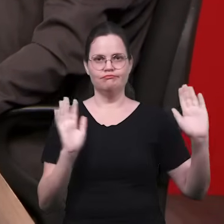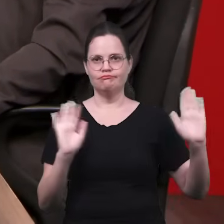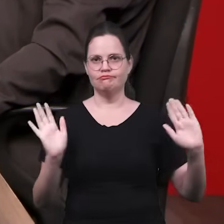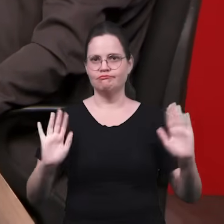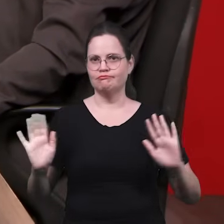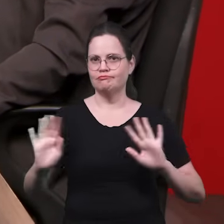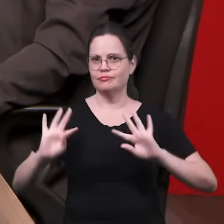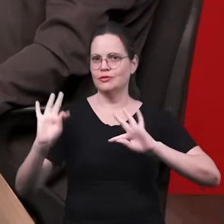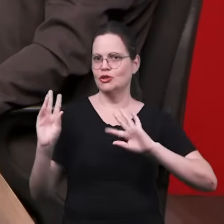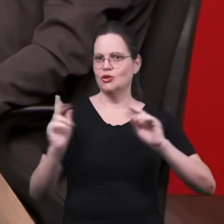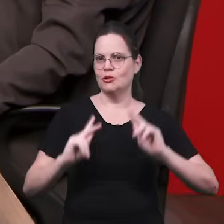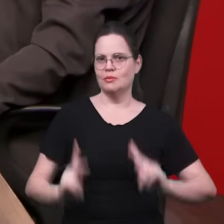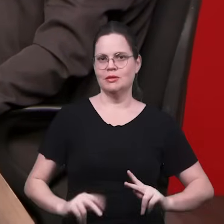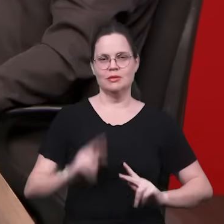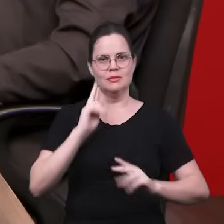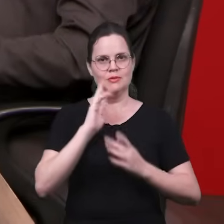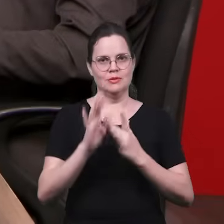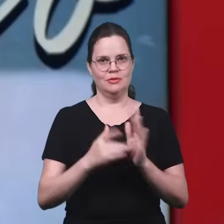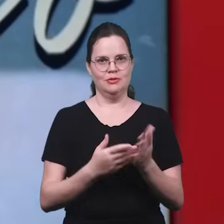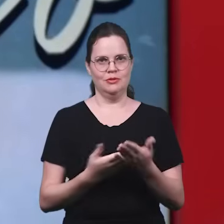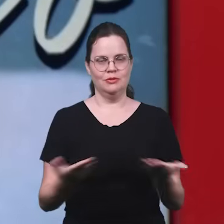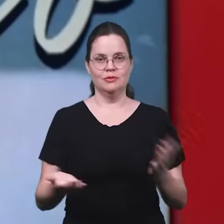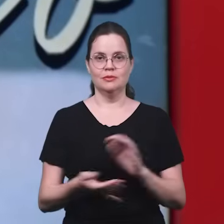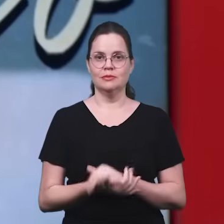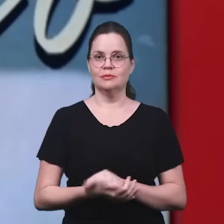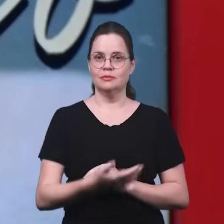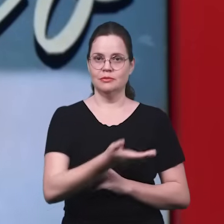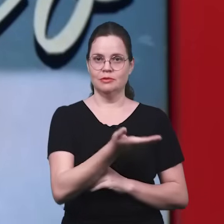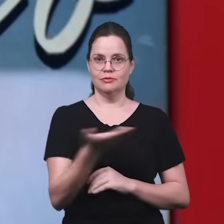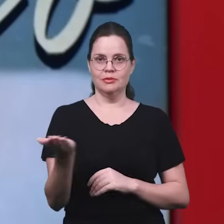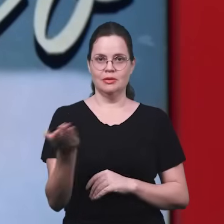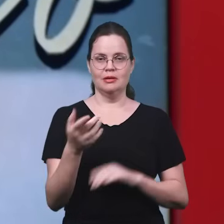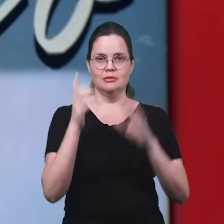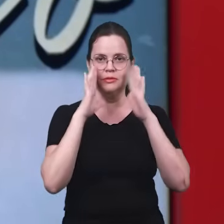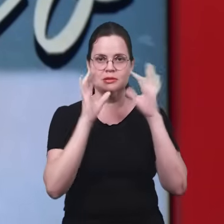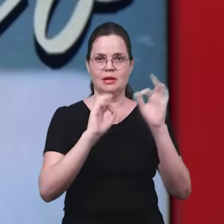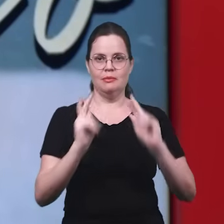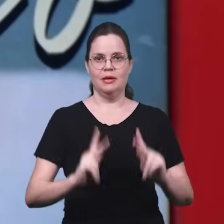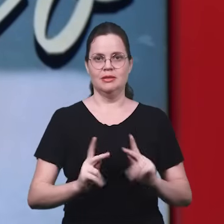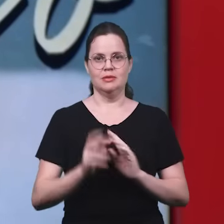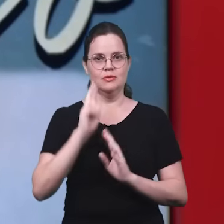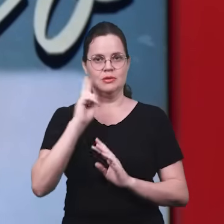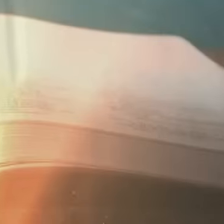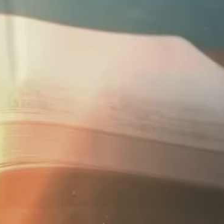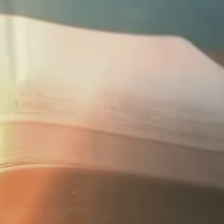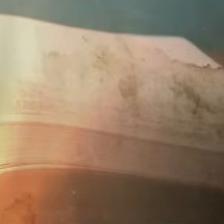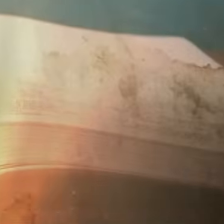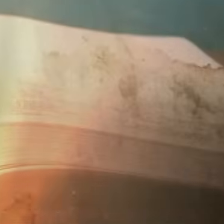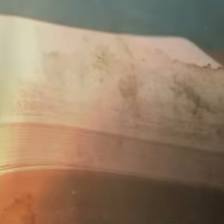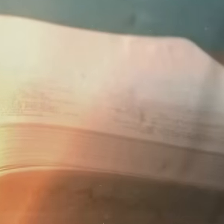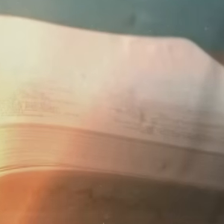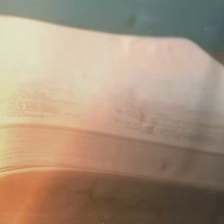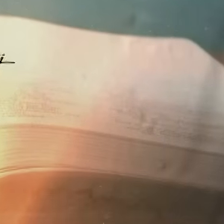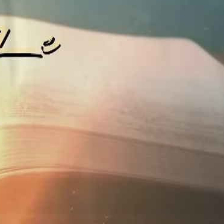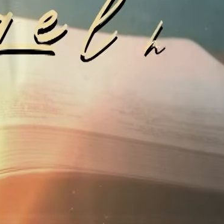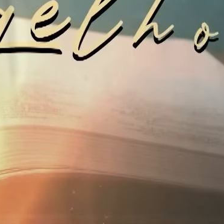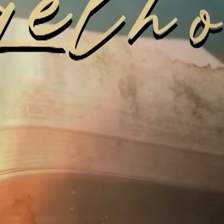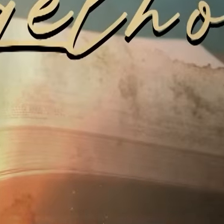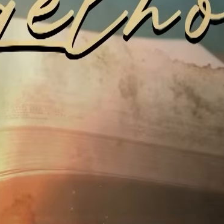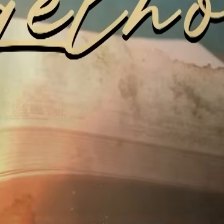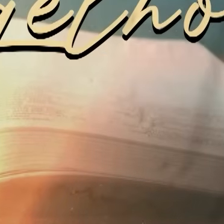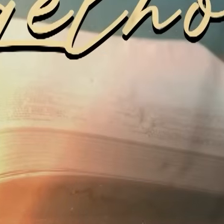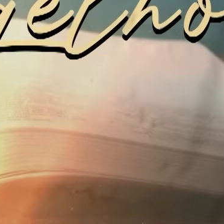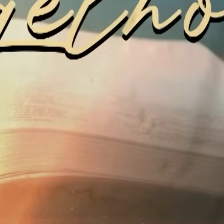Senhor. Pastor Edilson Rocha. A paz do Senhor. E a todos a paz do Senhor. Amém.